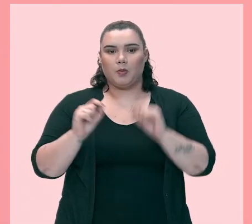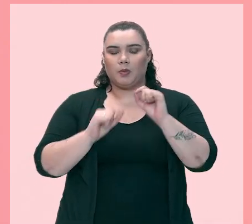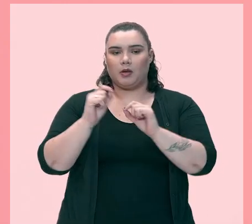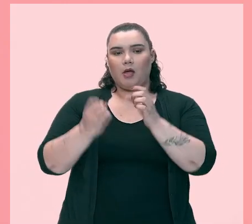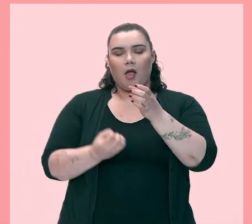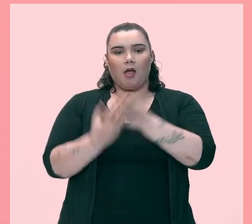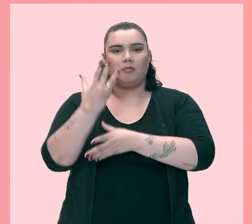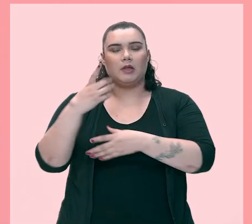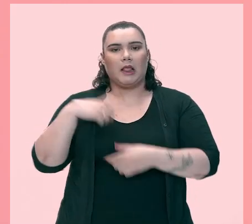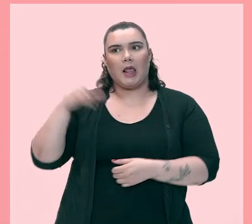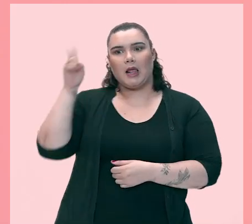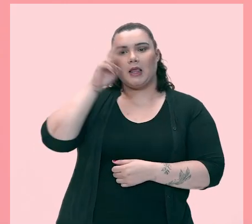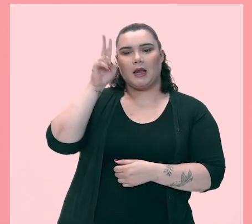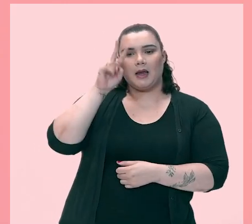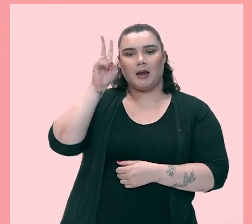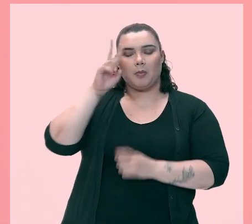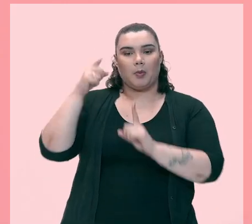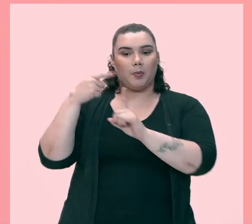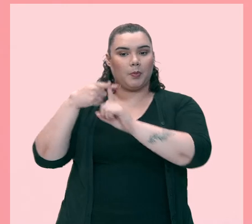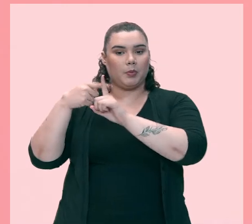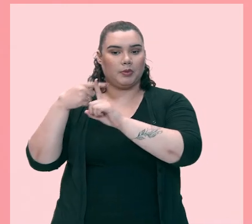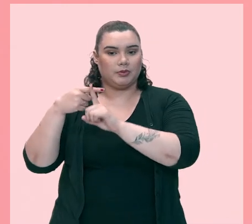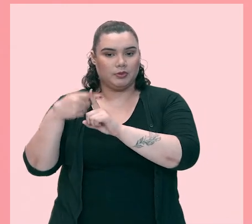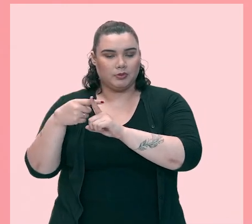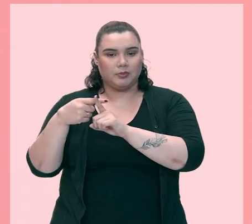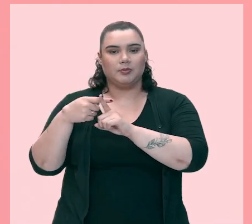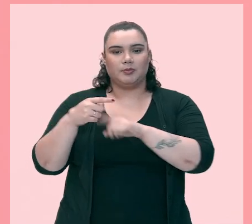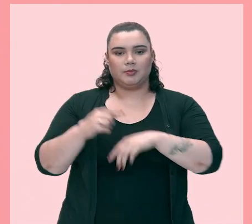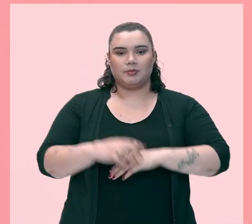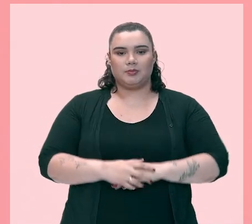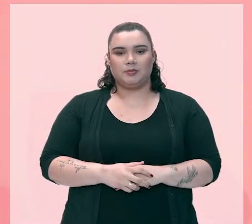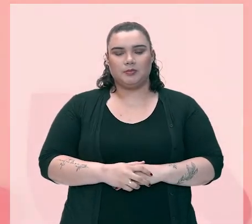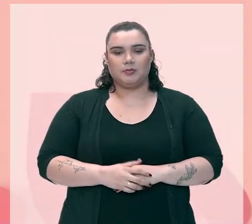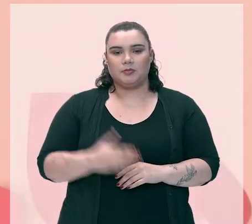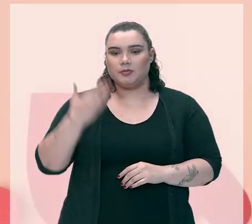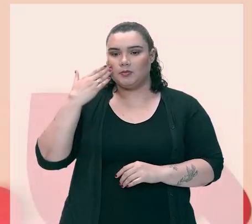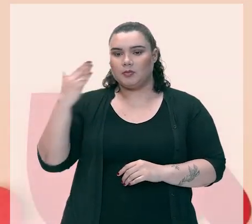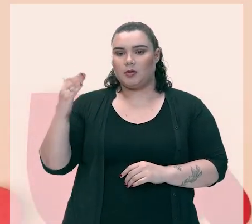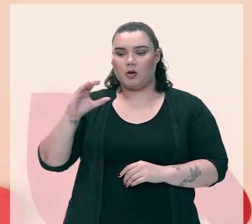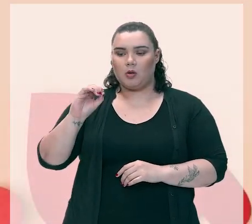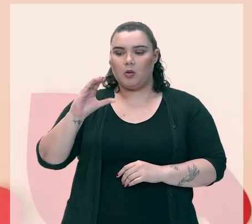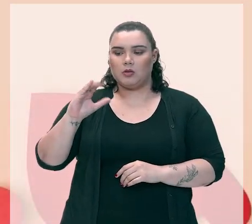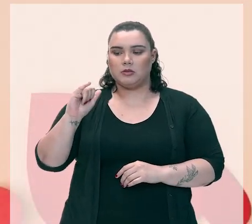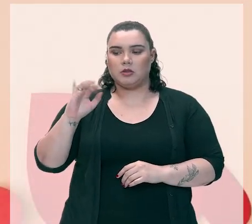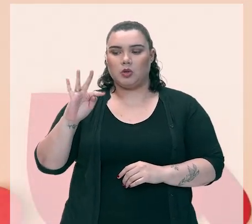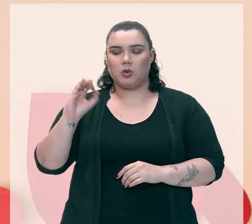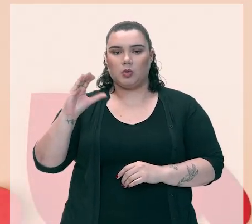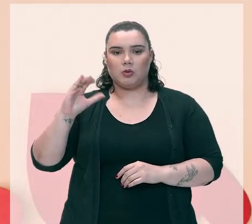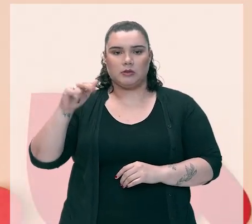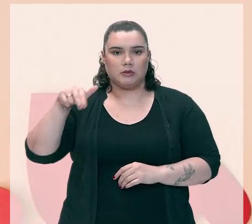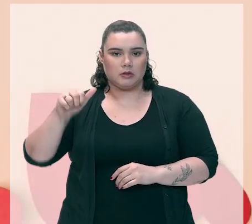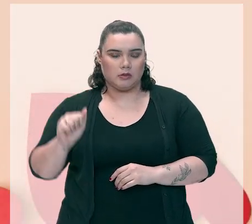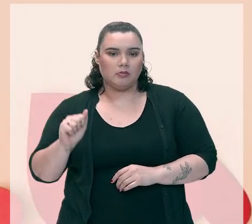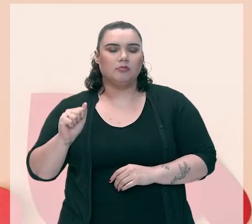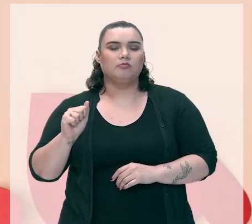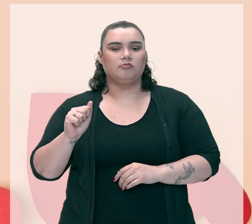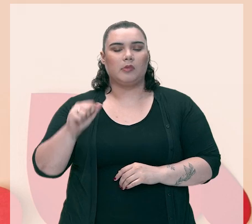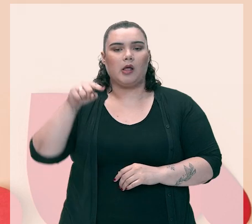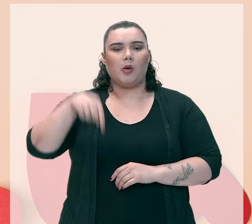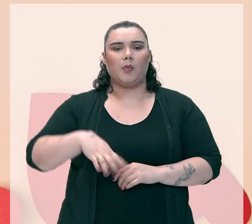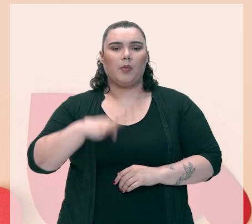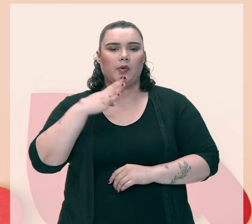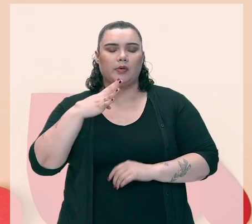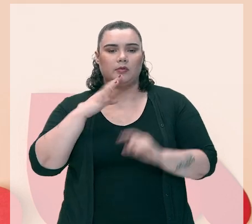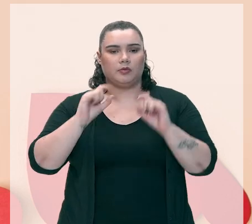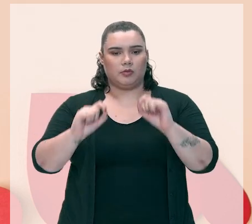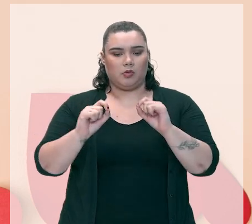pela formação das memórias positivas no nosso cérebro. Ocitocina. A ocitocina